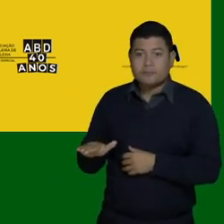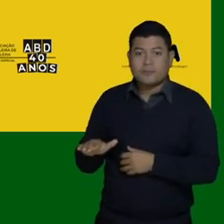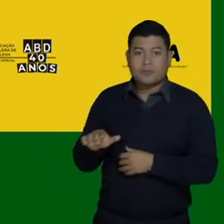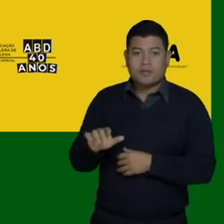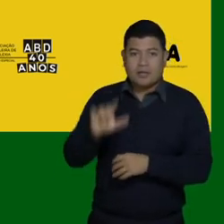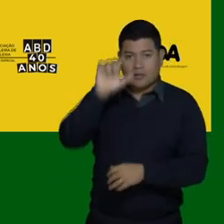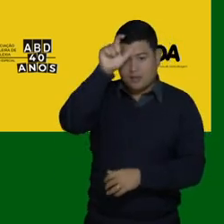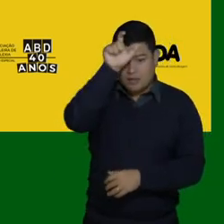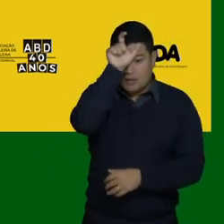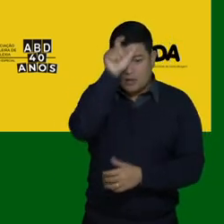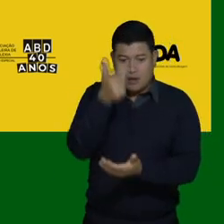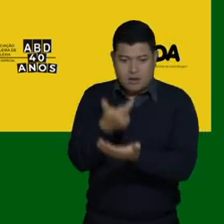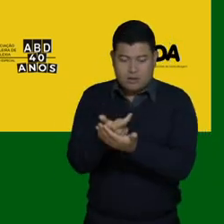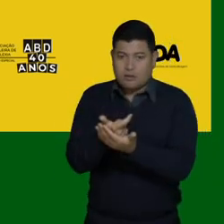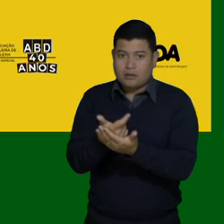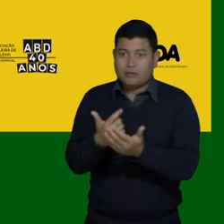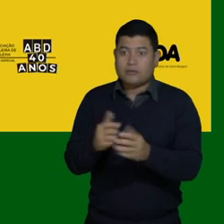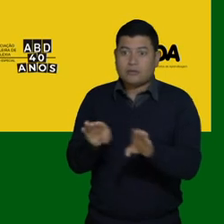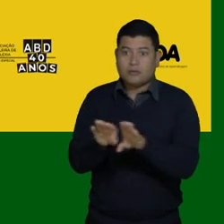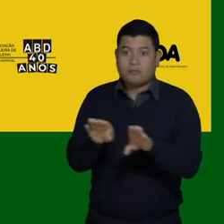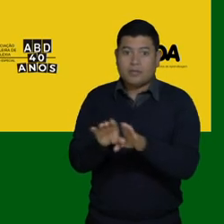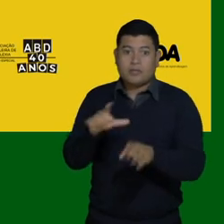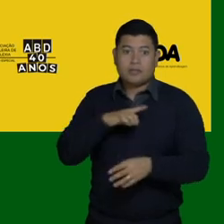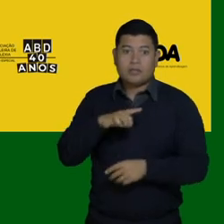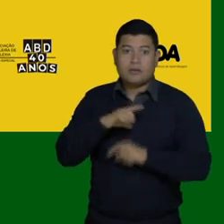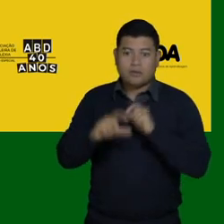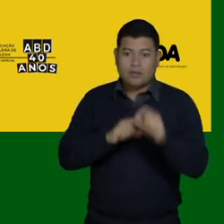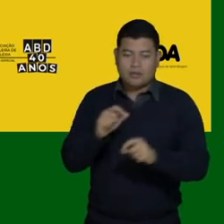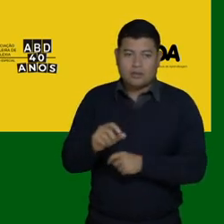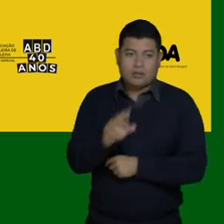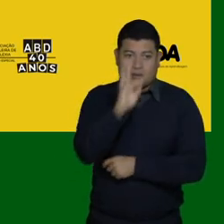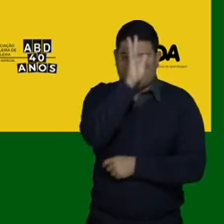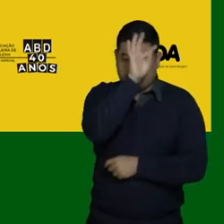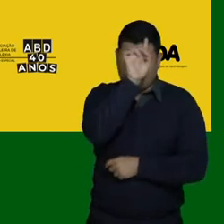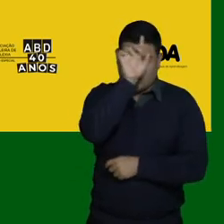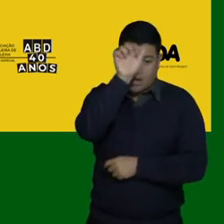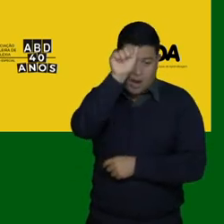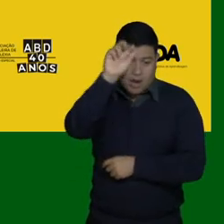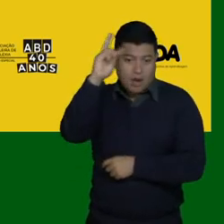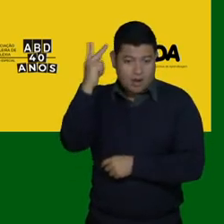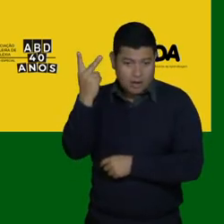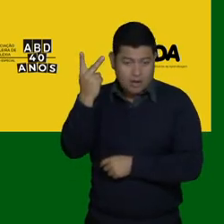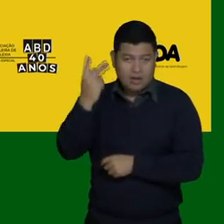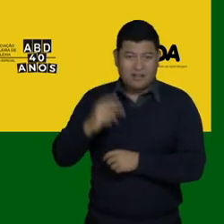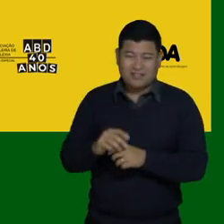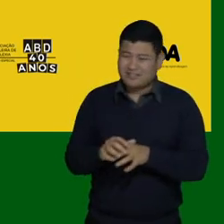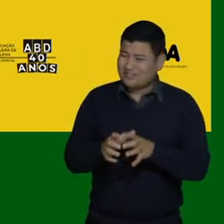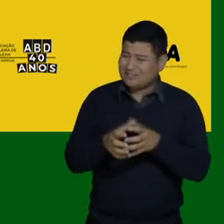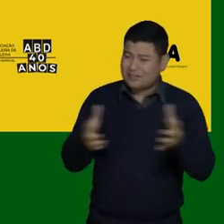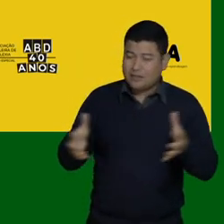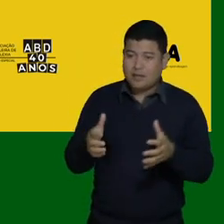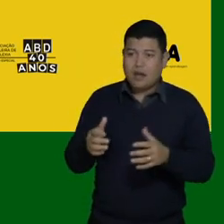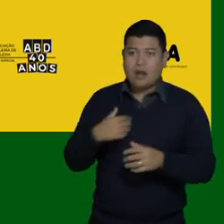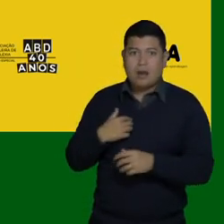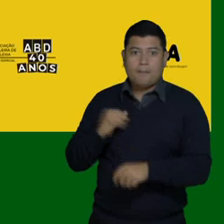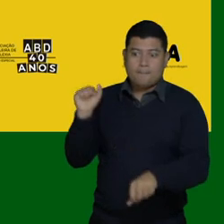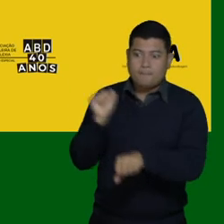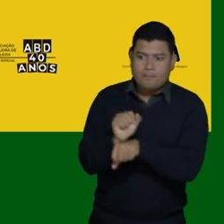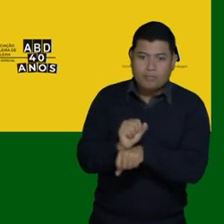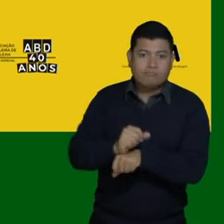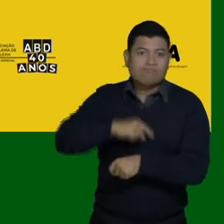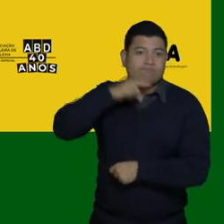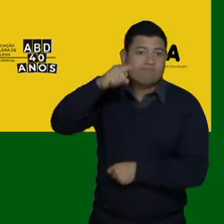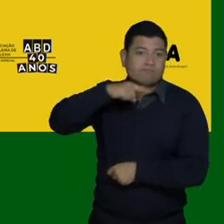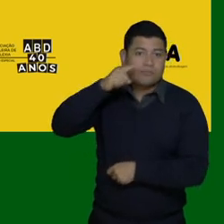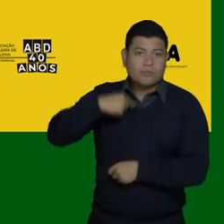Déficit de Atenção muito grande então não cons não consegue parar parar parar Então a mãe até me mandou isso foi na